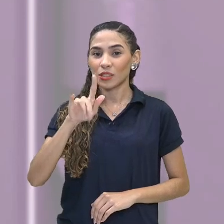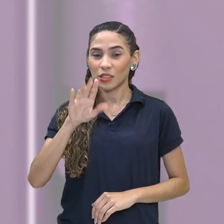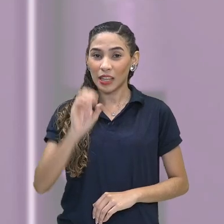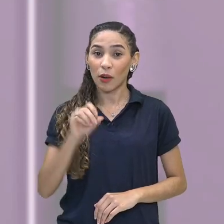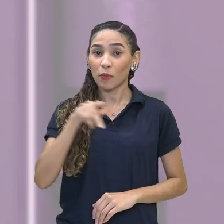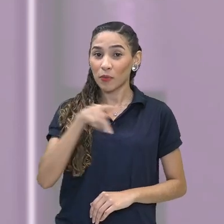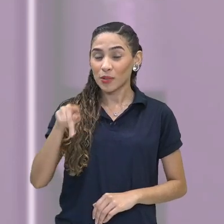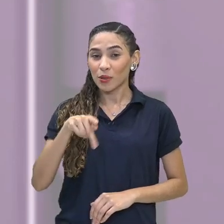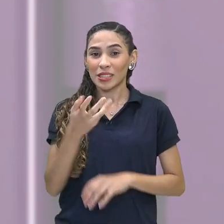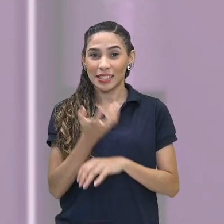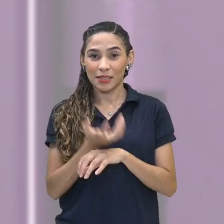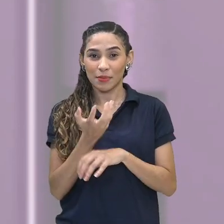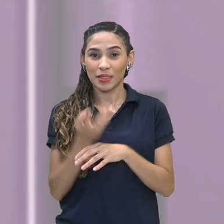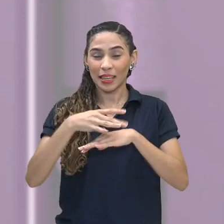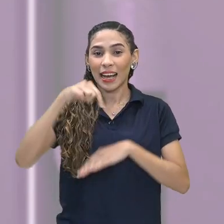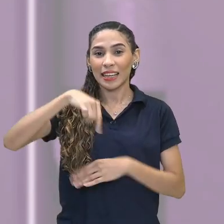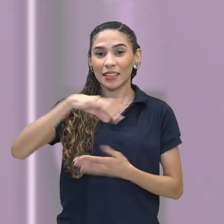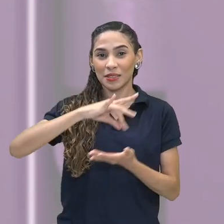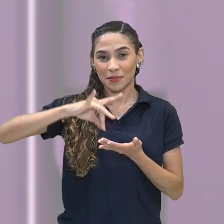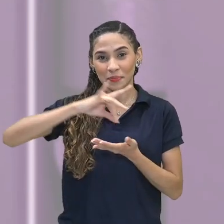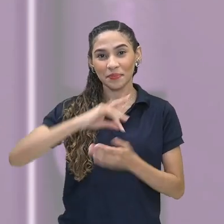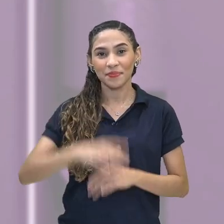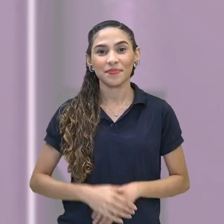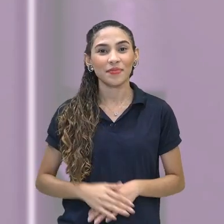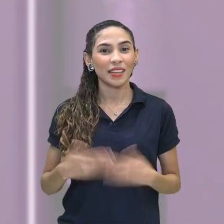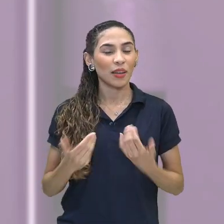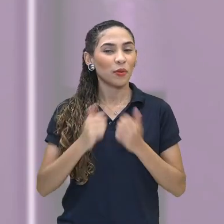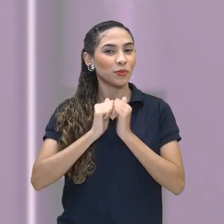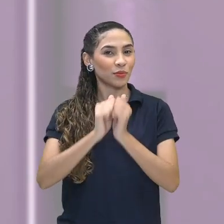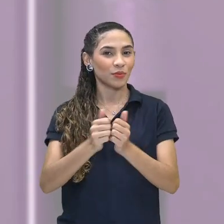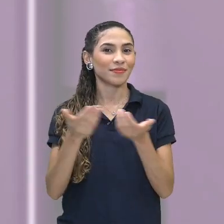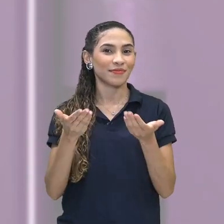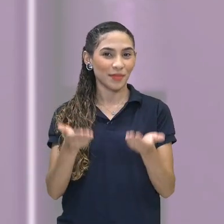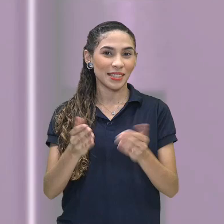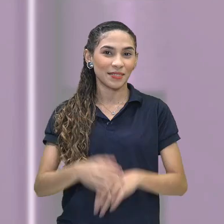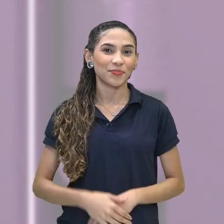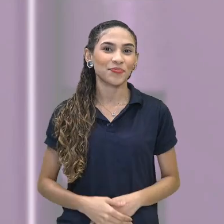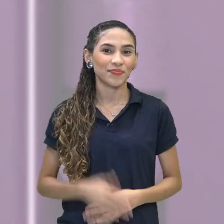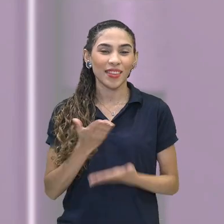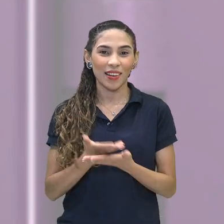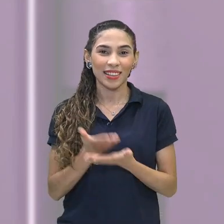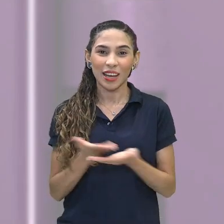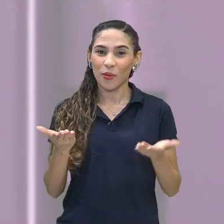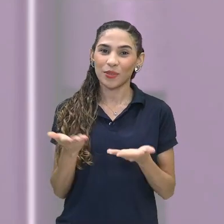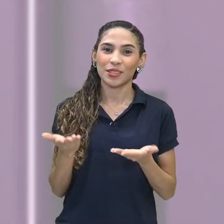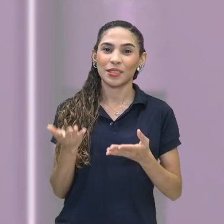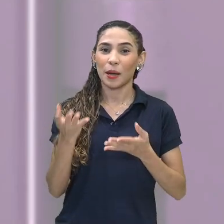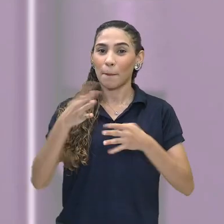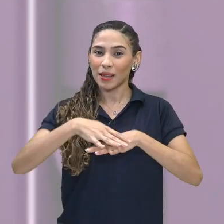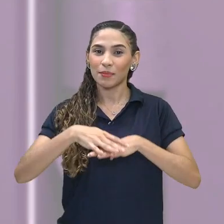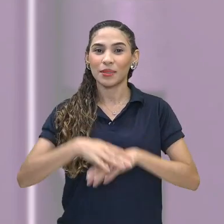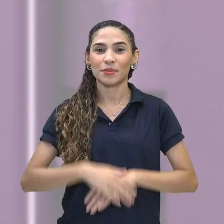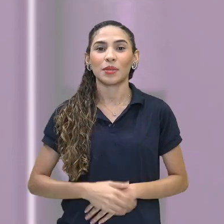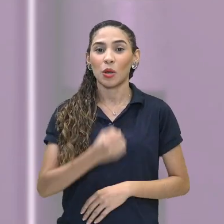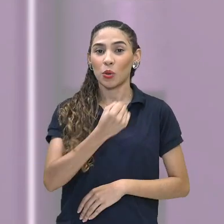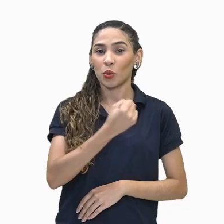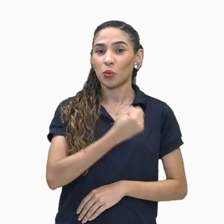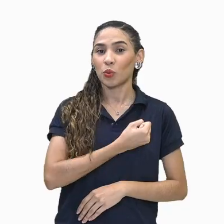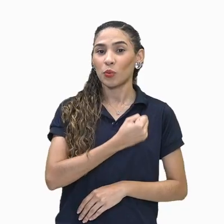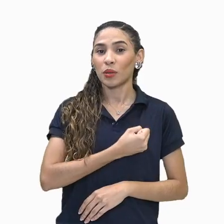professor de matemática aqui do Centro de Mídias, e estarei com vocês aqui nesta aula de matemática, que é a nossa aula de